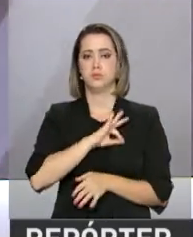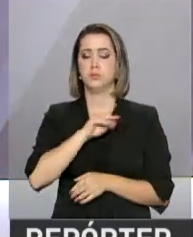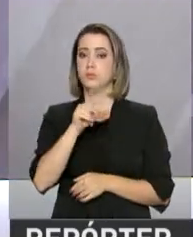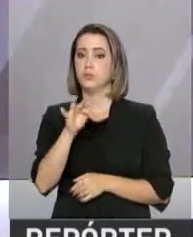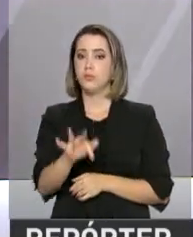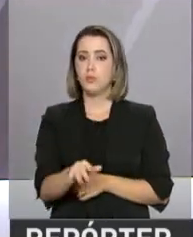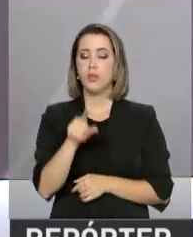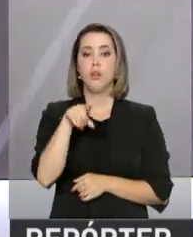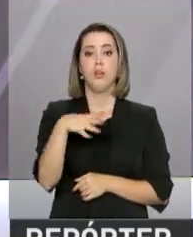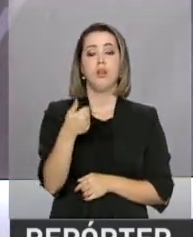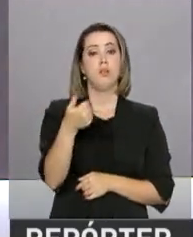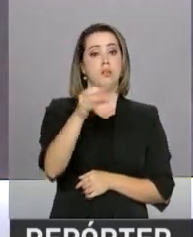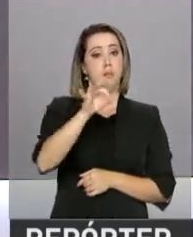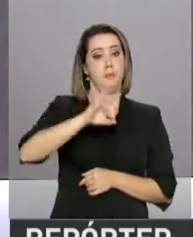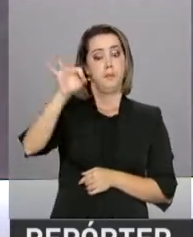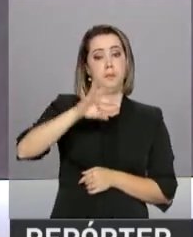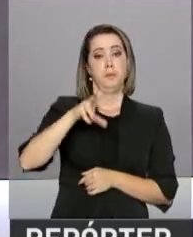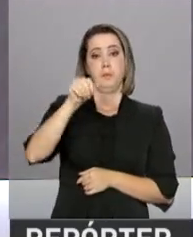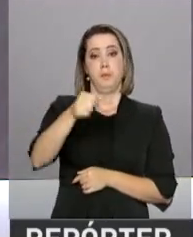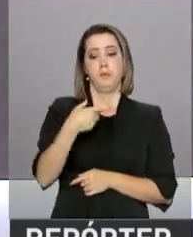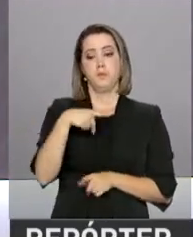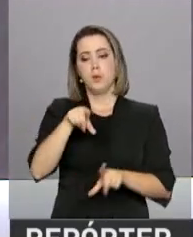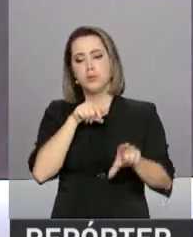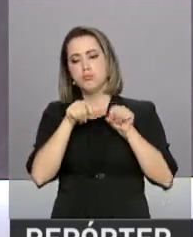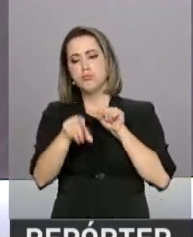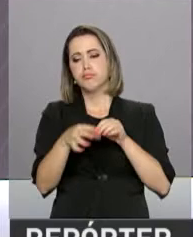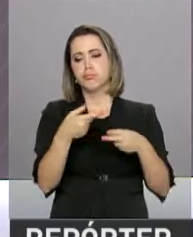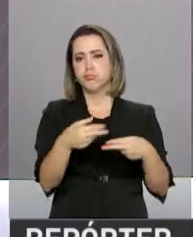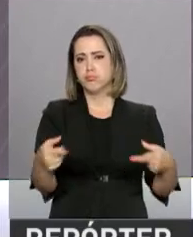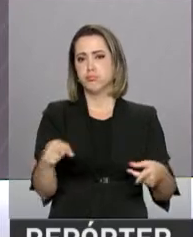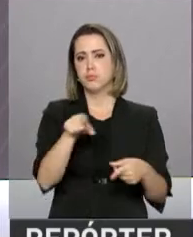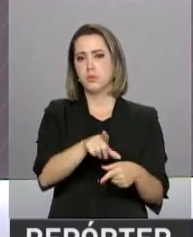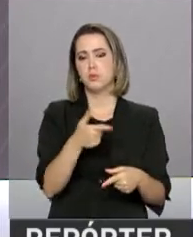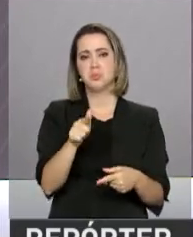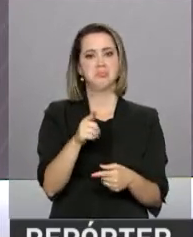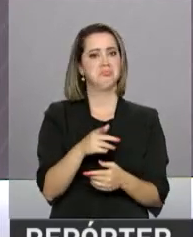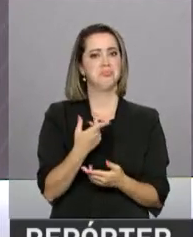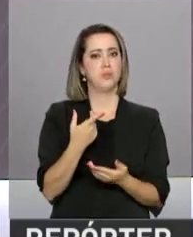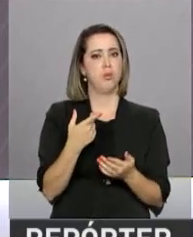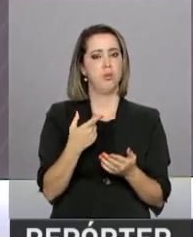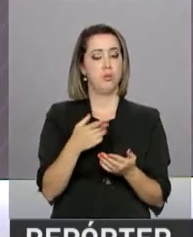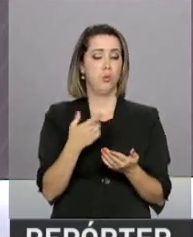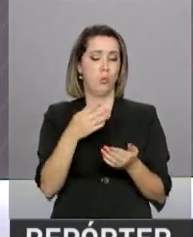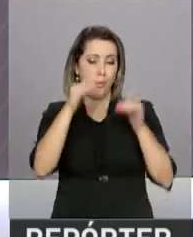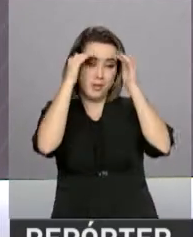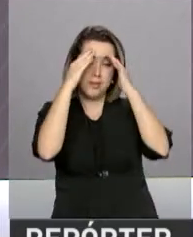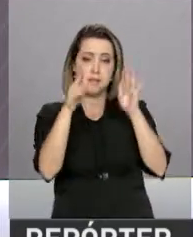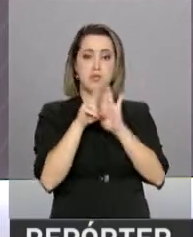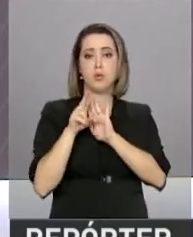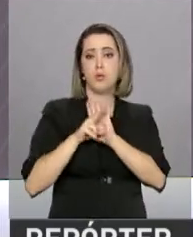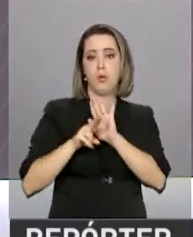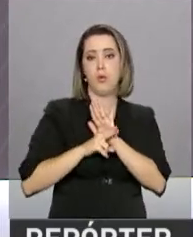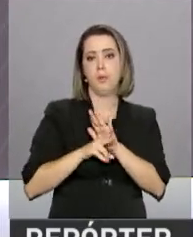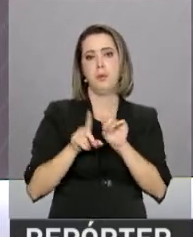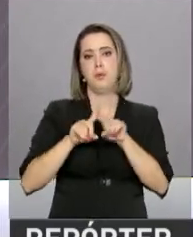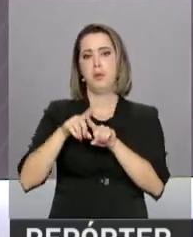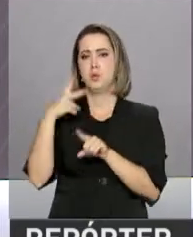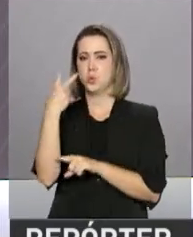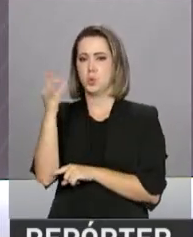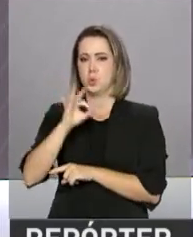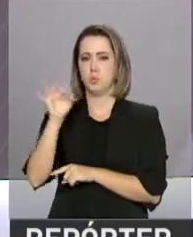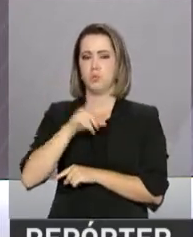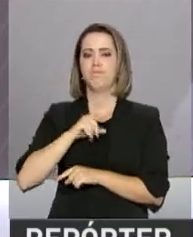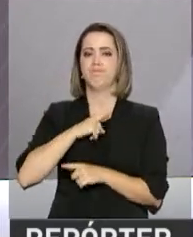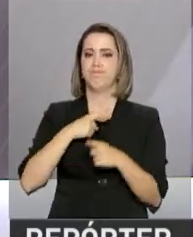fraca cerca de 10% das amostras não observaram algumas normas exigidas e 2% registraram